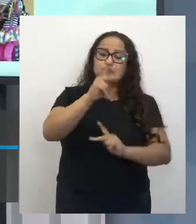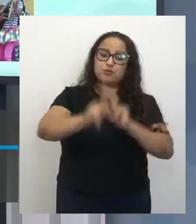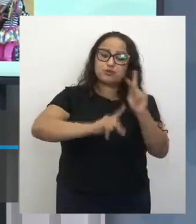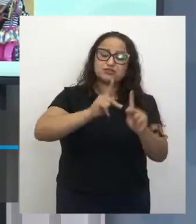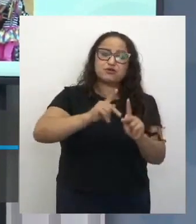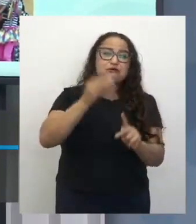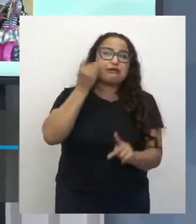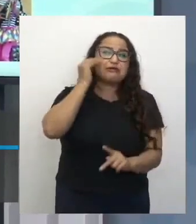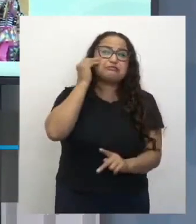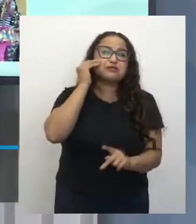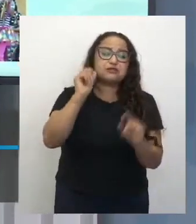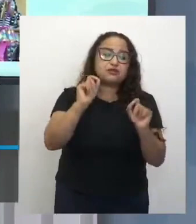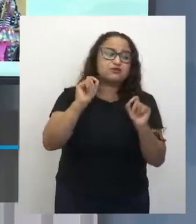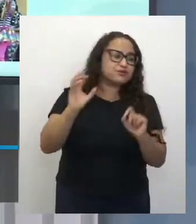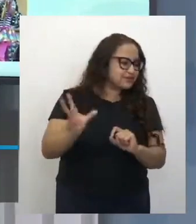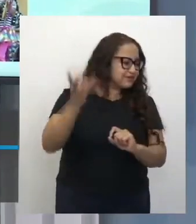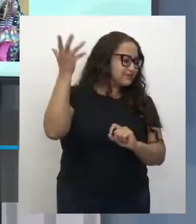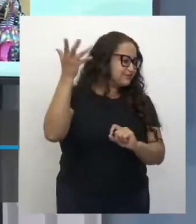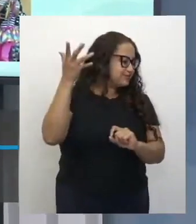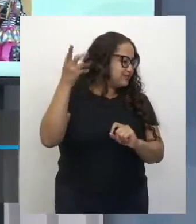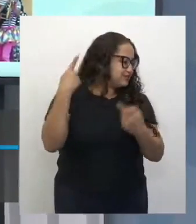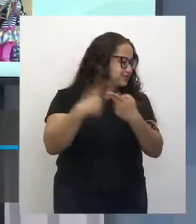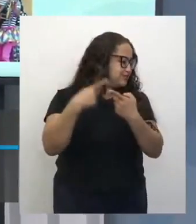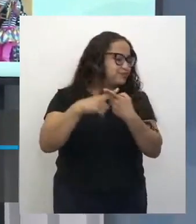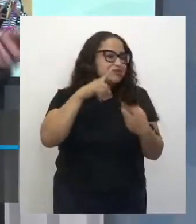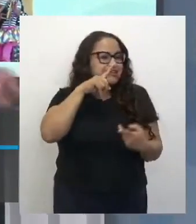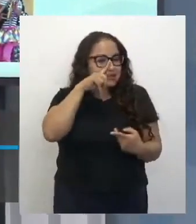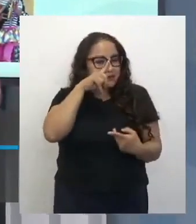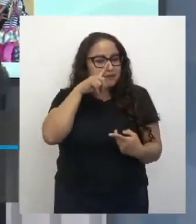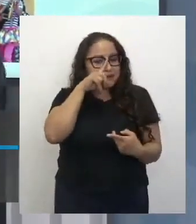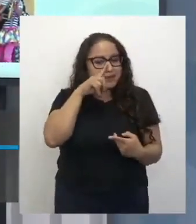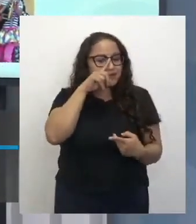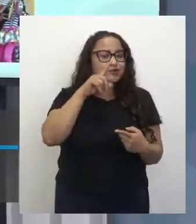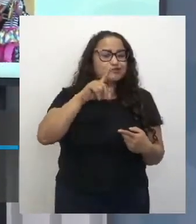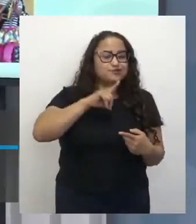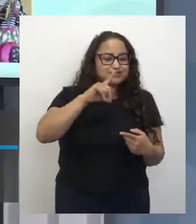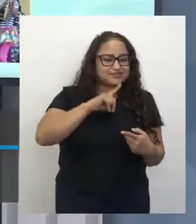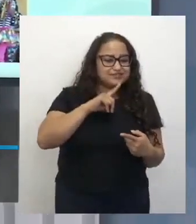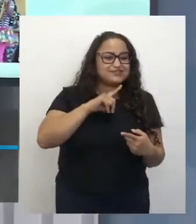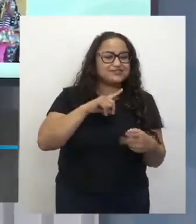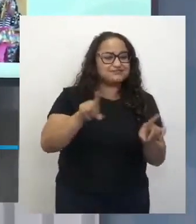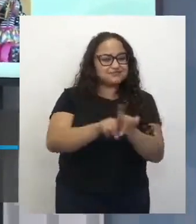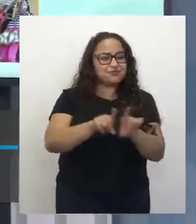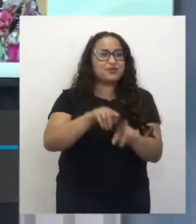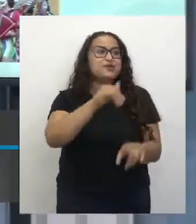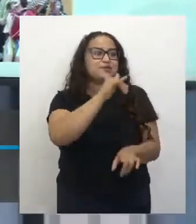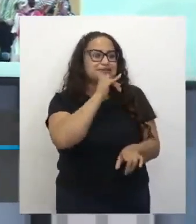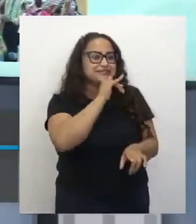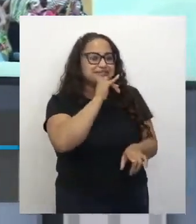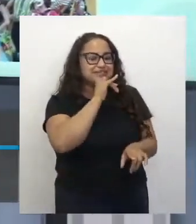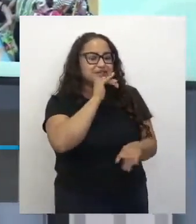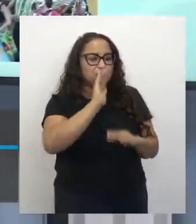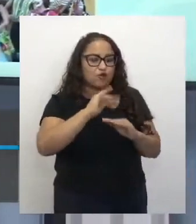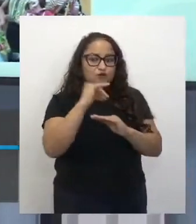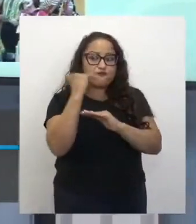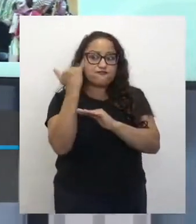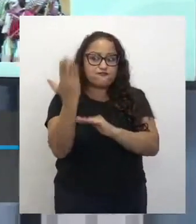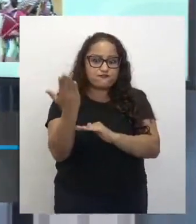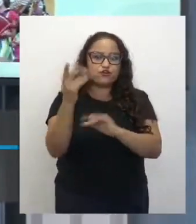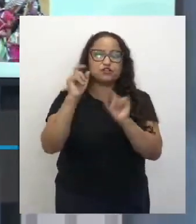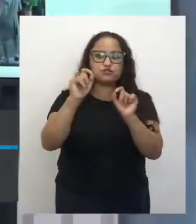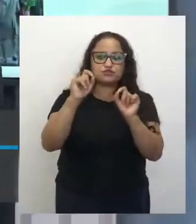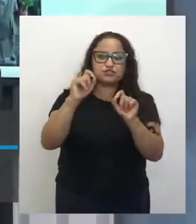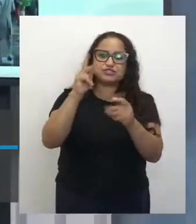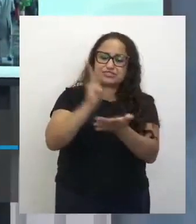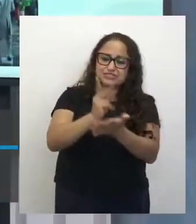está acontecendo e por que é tão perigoso o descarte de determinados materiais, né, citando um exemplo aqui, fora do local adequado,